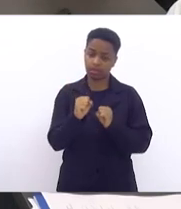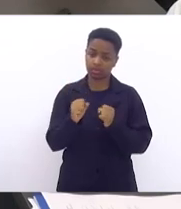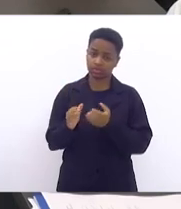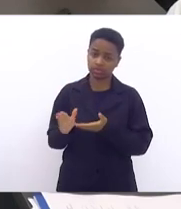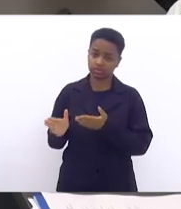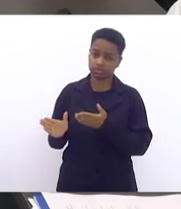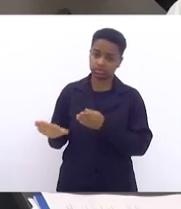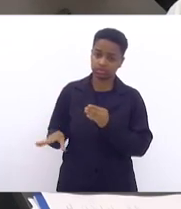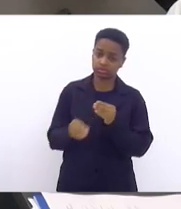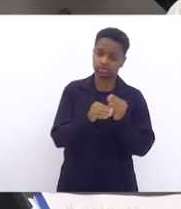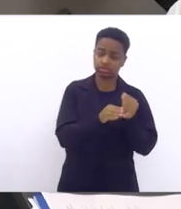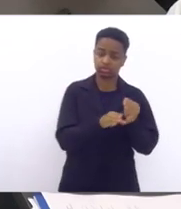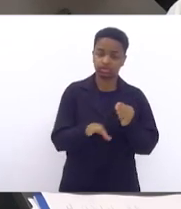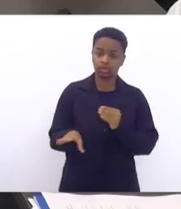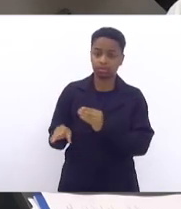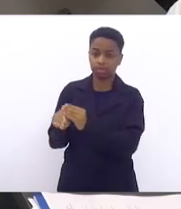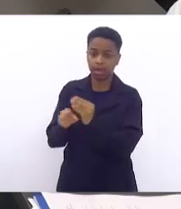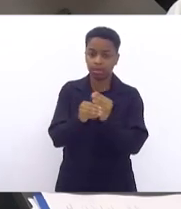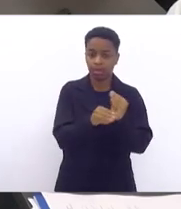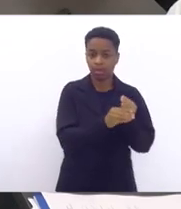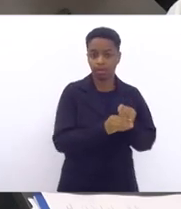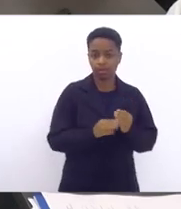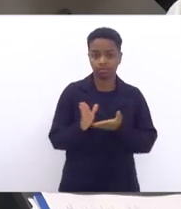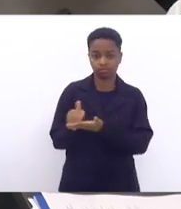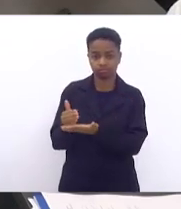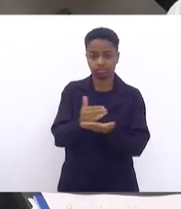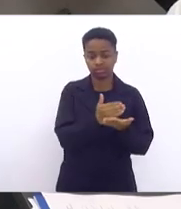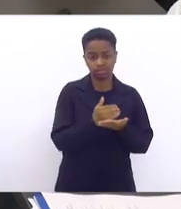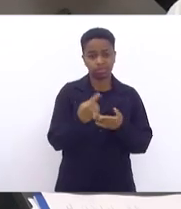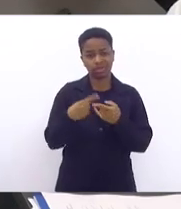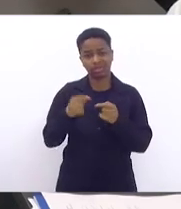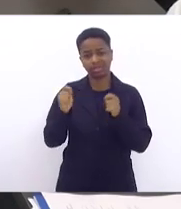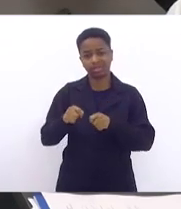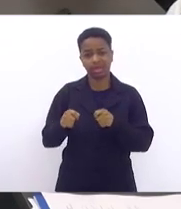fazer esse exercício, juntar todos os... Acho que vale a pena enfrentar pautas esse aí. Tema.